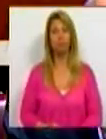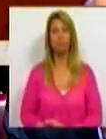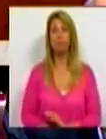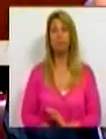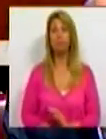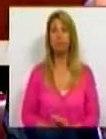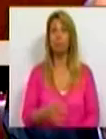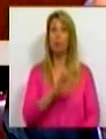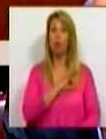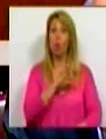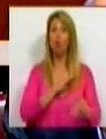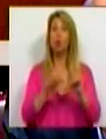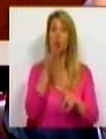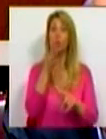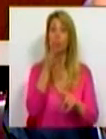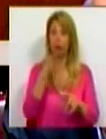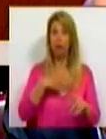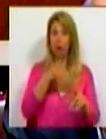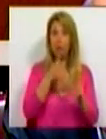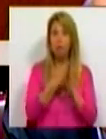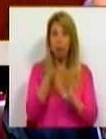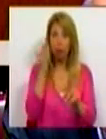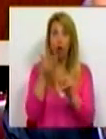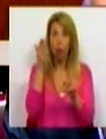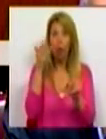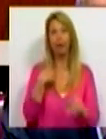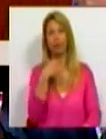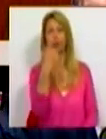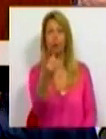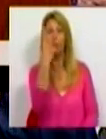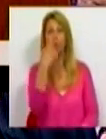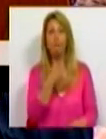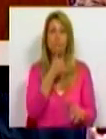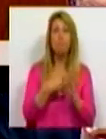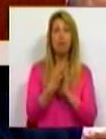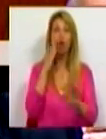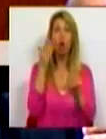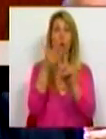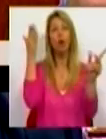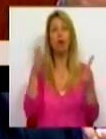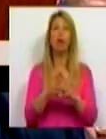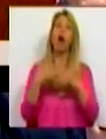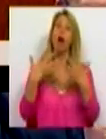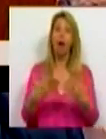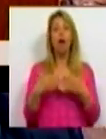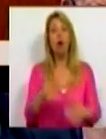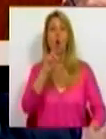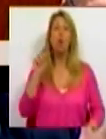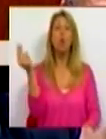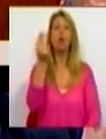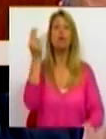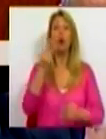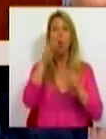O senhor deputado quer uma medida concreta, eu dou-lhe uma medida concreta. Vamos universalizar o